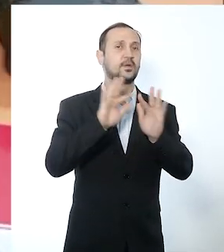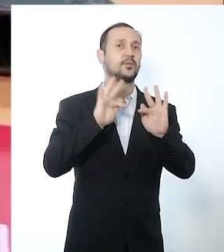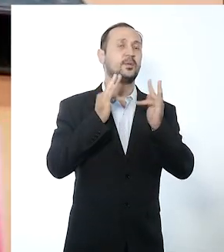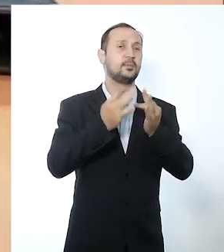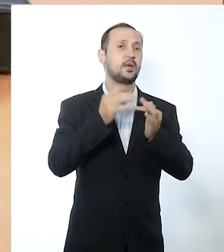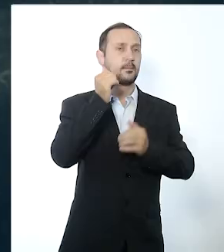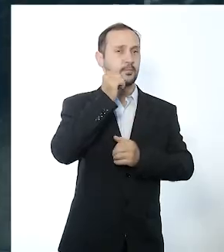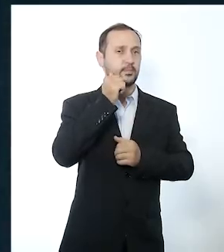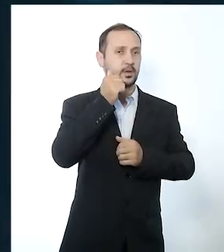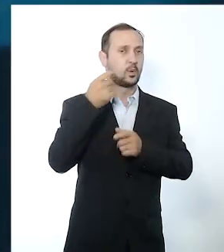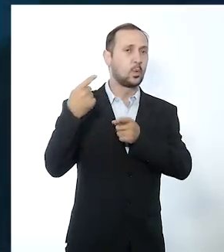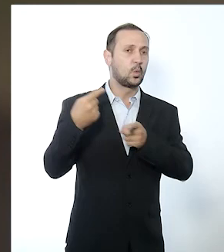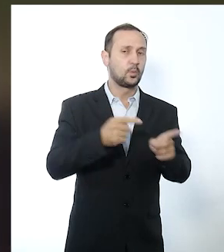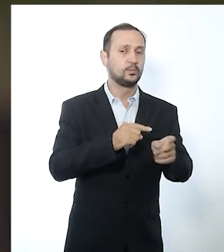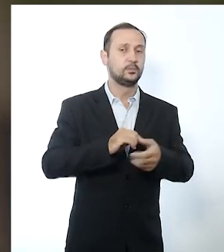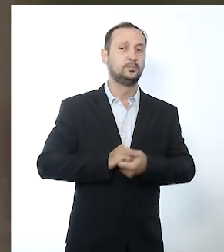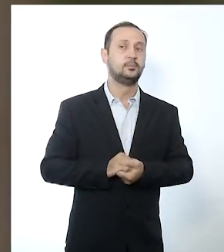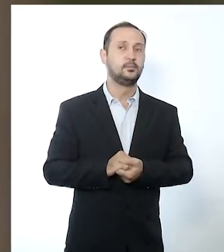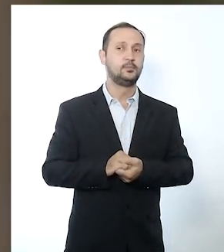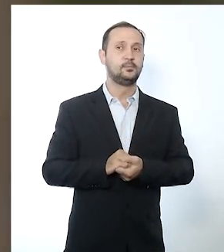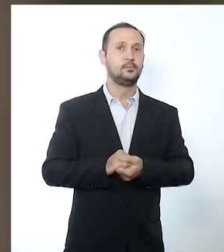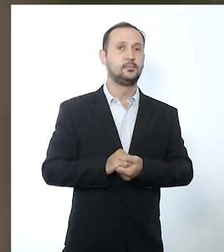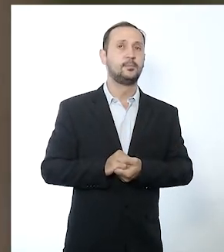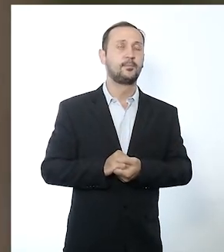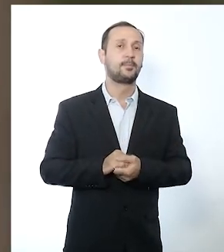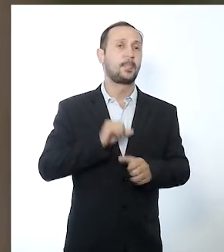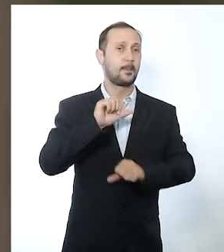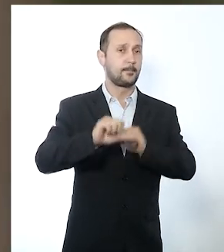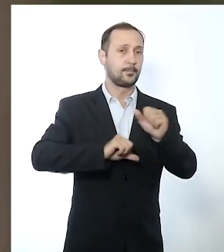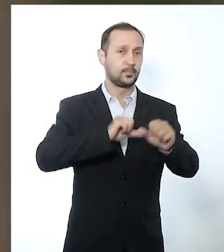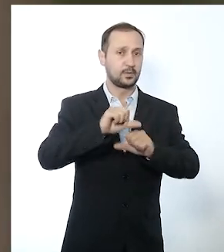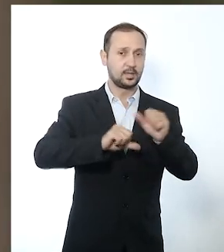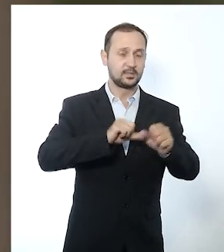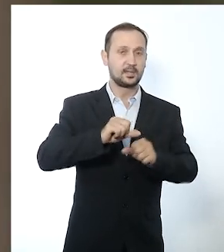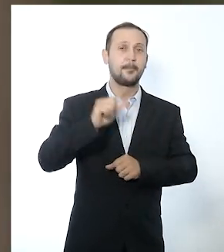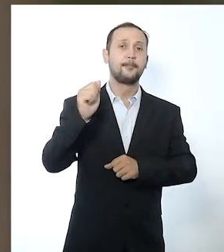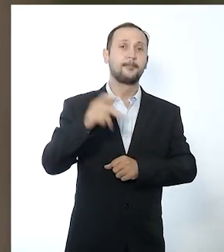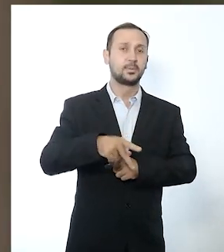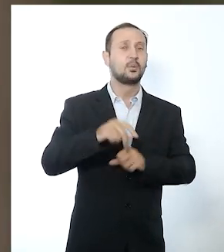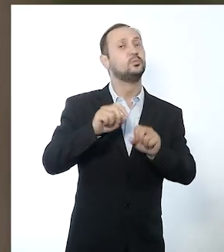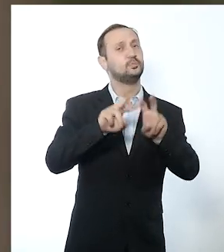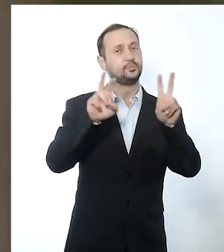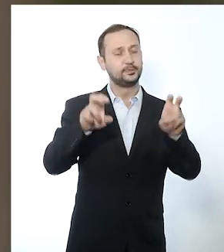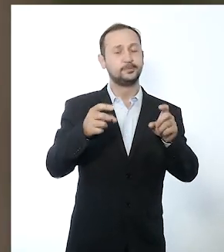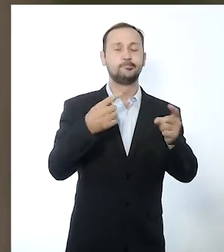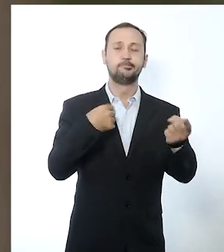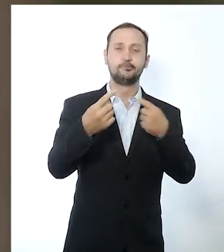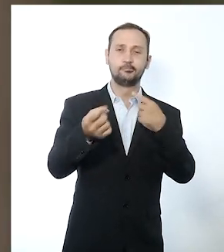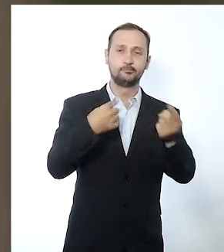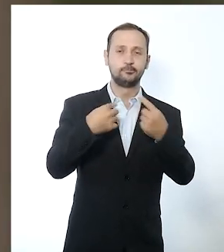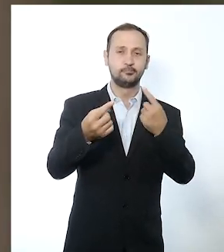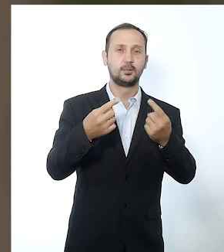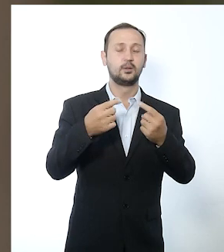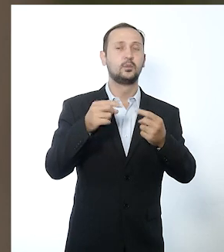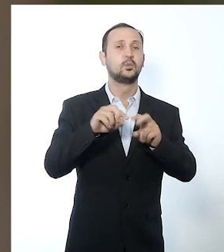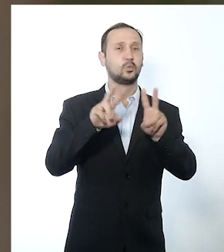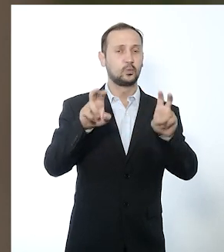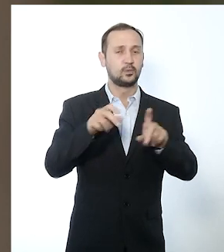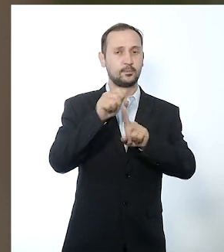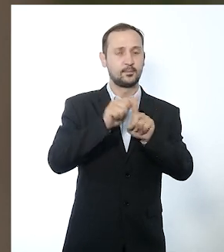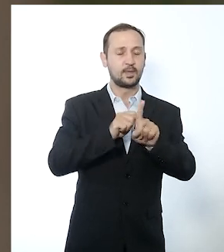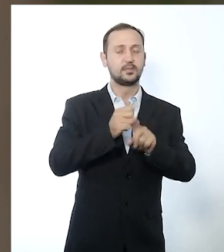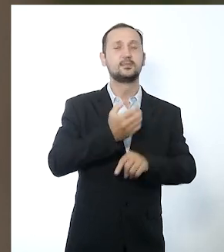familiar contra a mulher. A reforma da Previdência foi um dos grandes temas da Assembleia em dezembro.